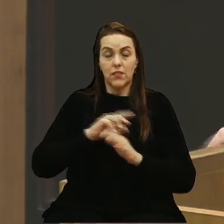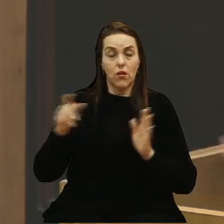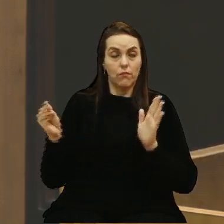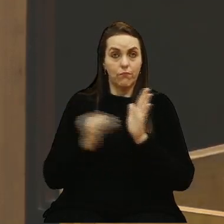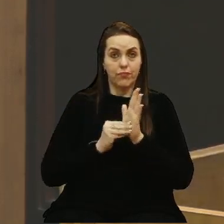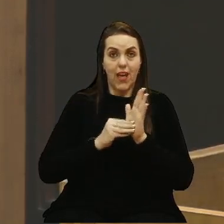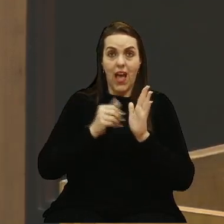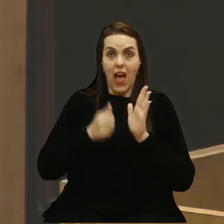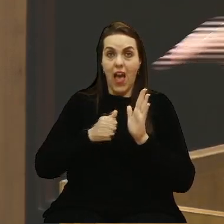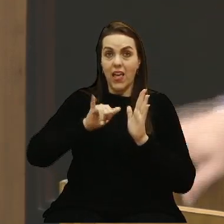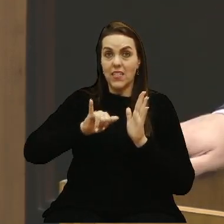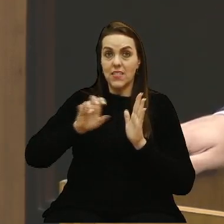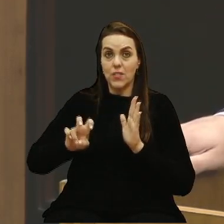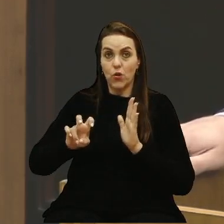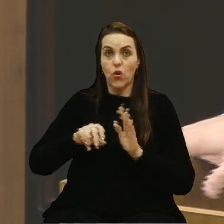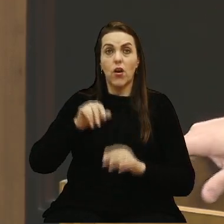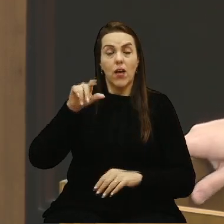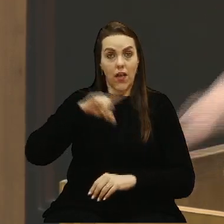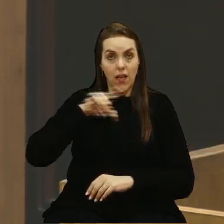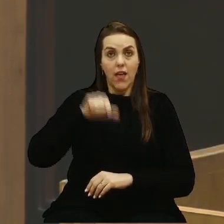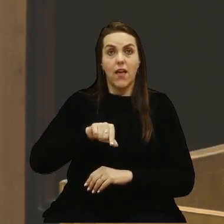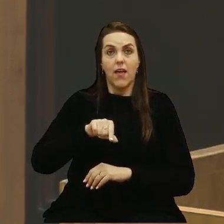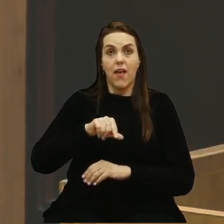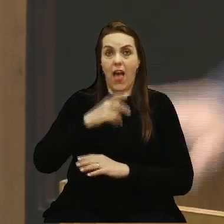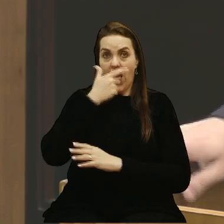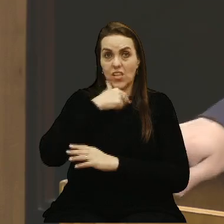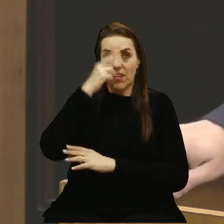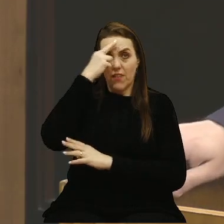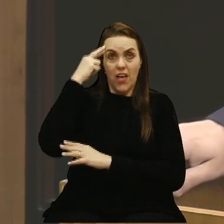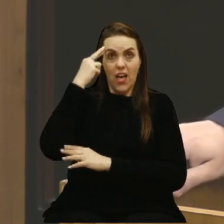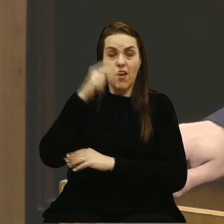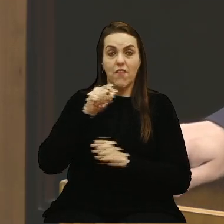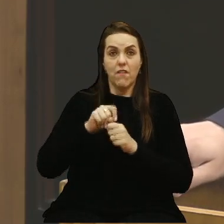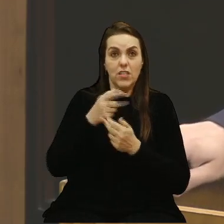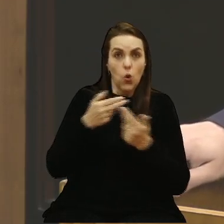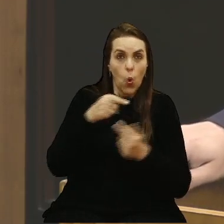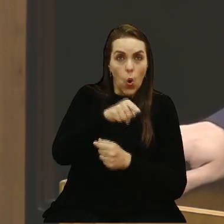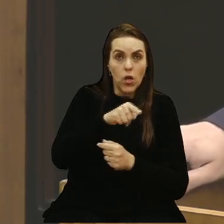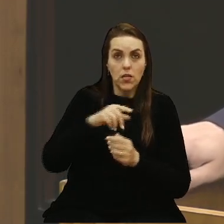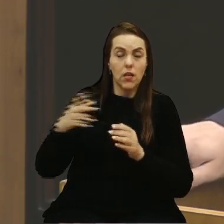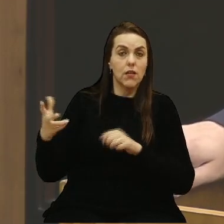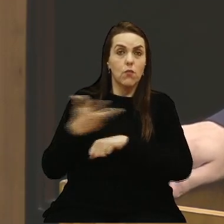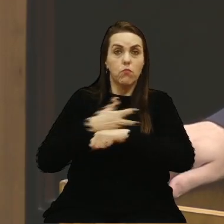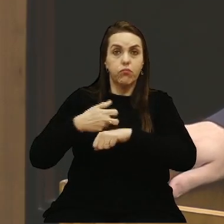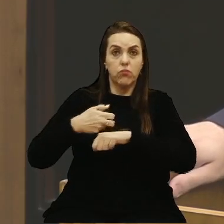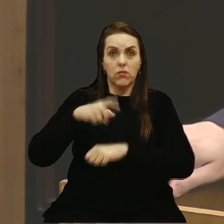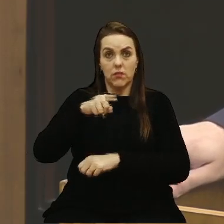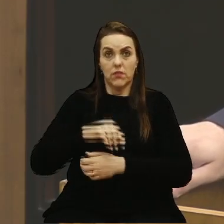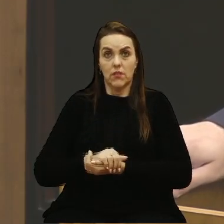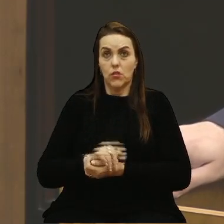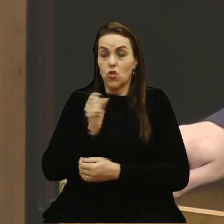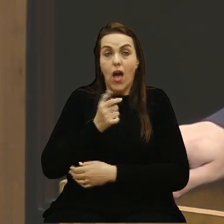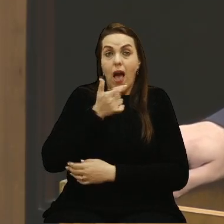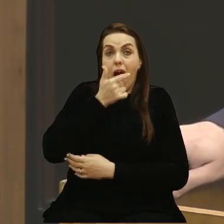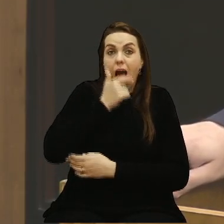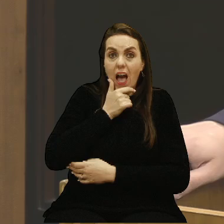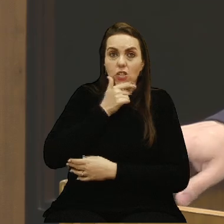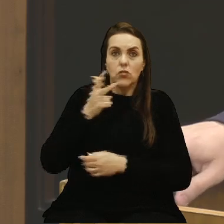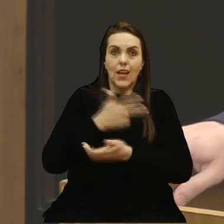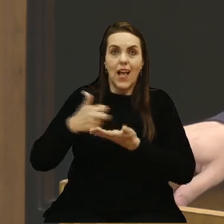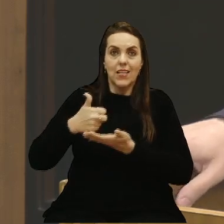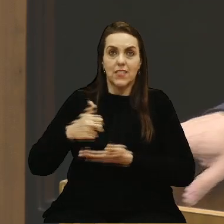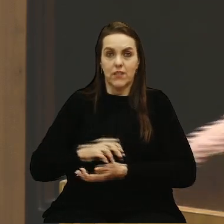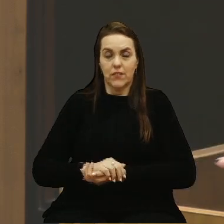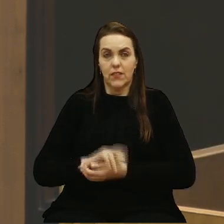5, porque achava que o vereador Rafael Bueno ia fazer alguma coisa, caçava o mandato dele. Simplesmente pelo achar.